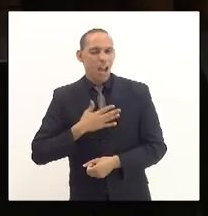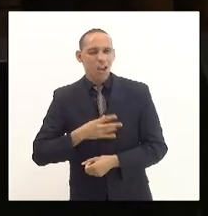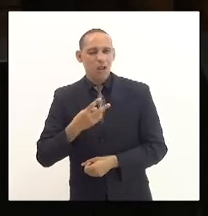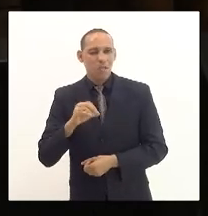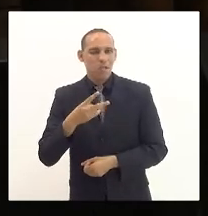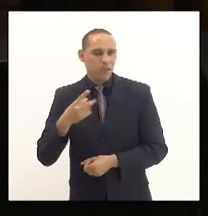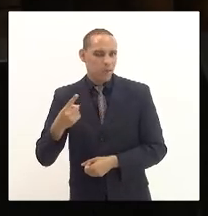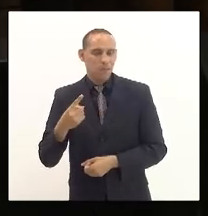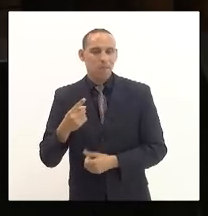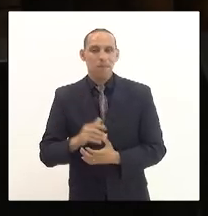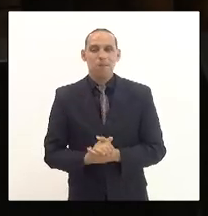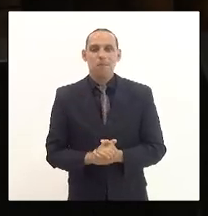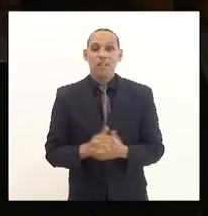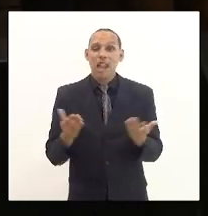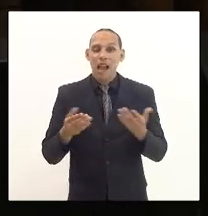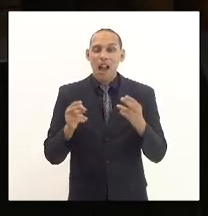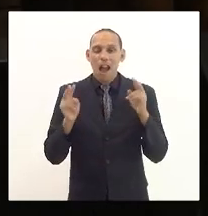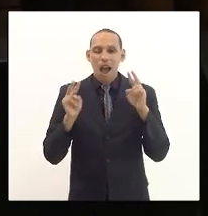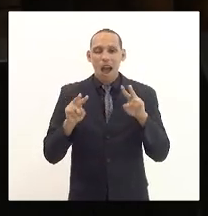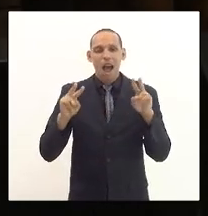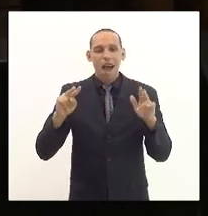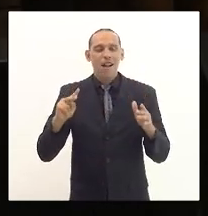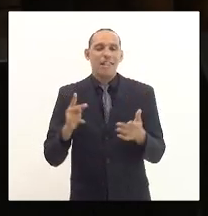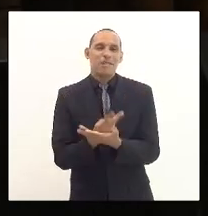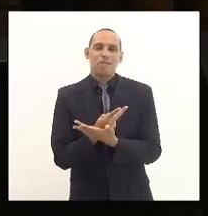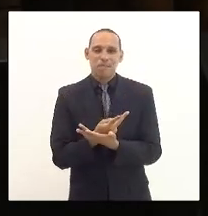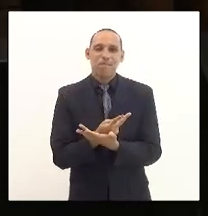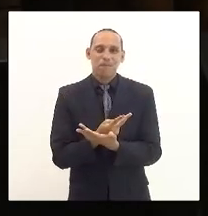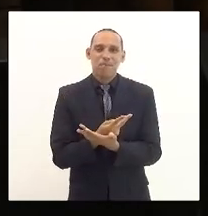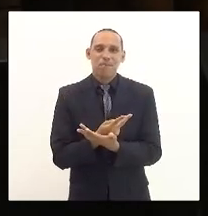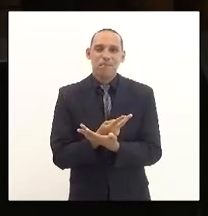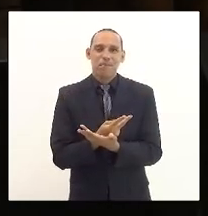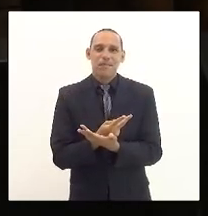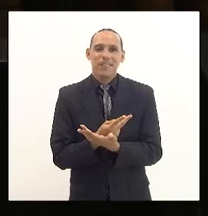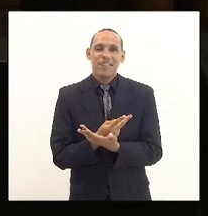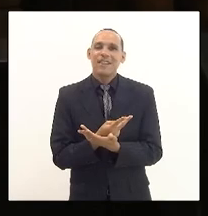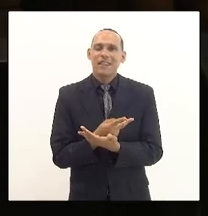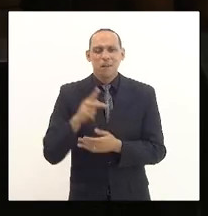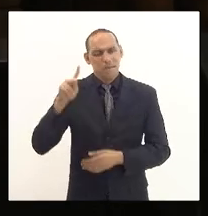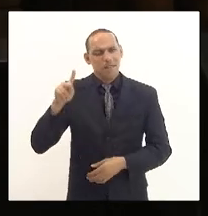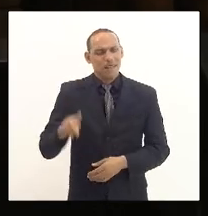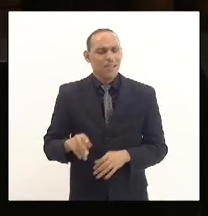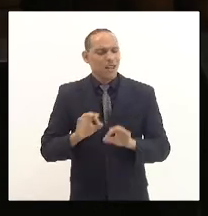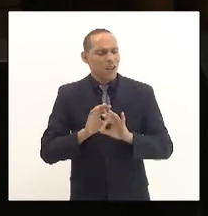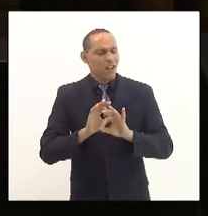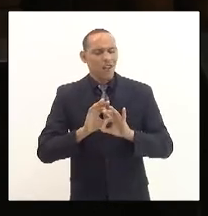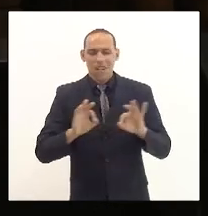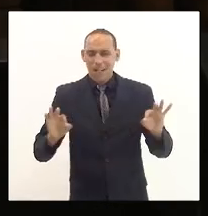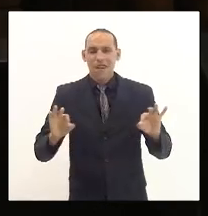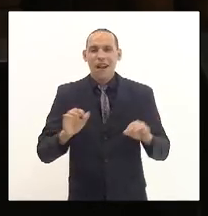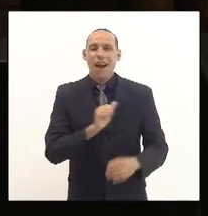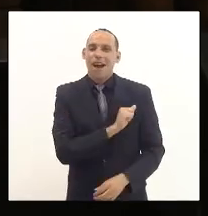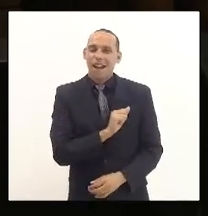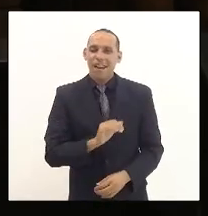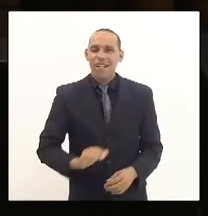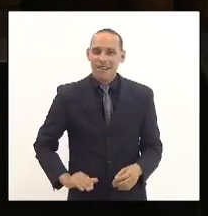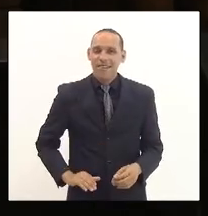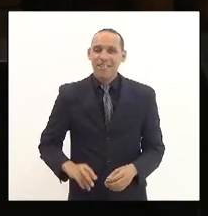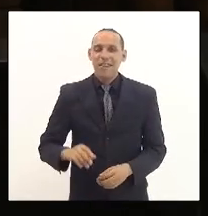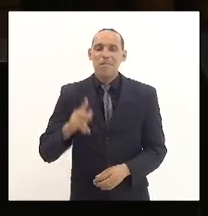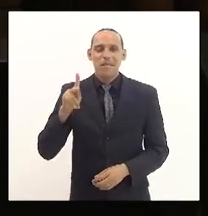2021 e vendo ela agora acontecer não é muito bem presidido e conduzida pelo presidente